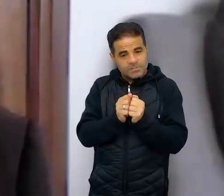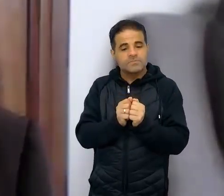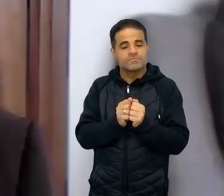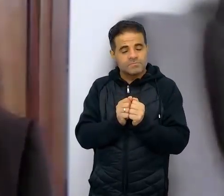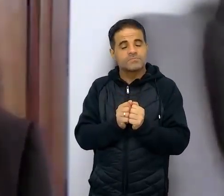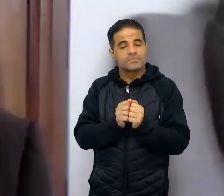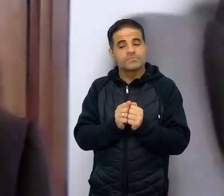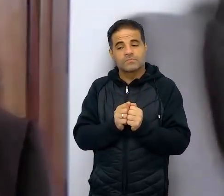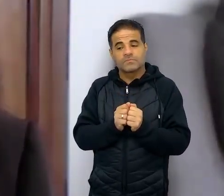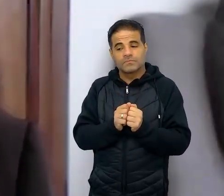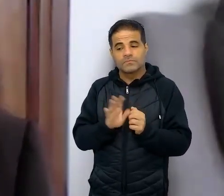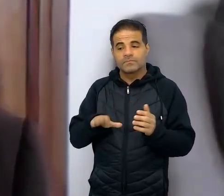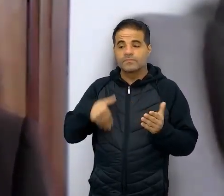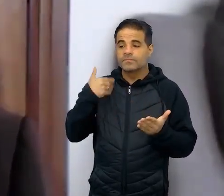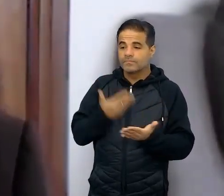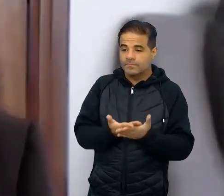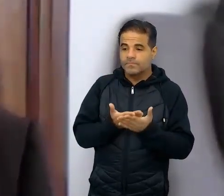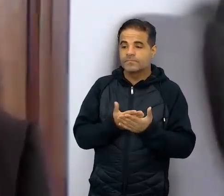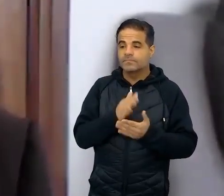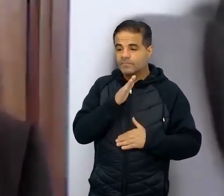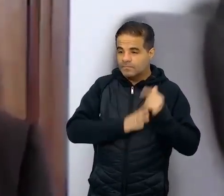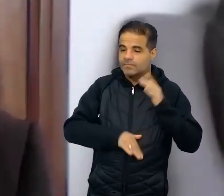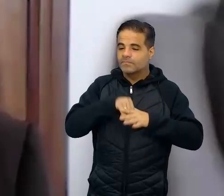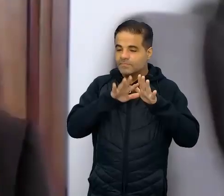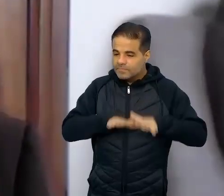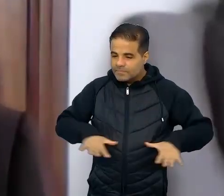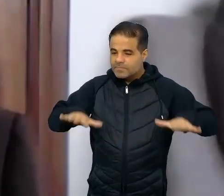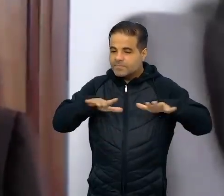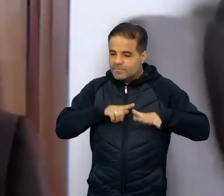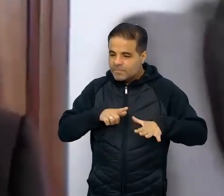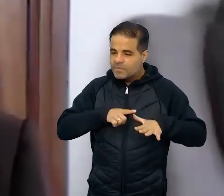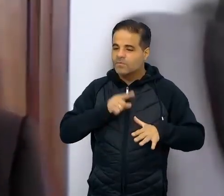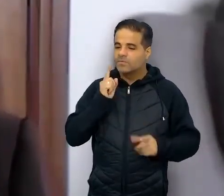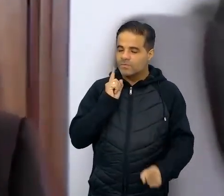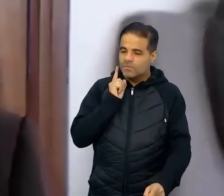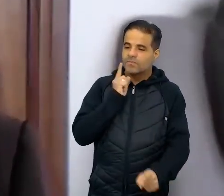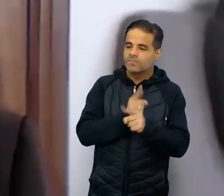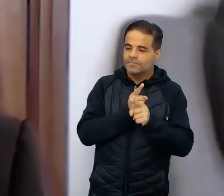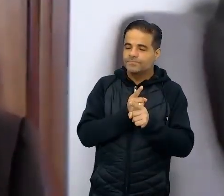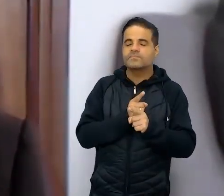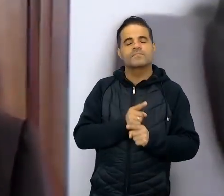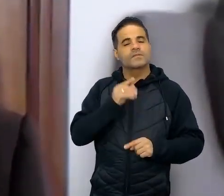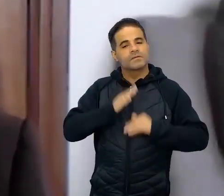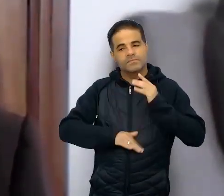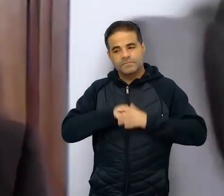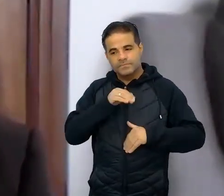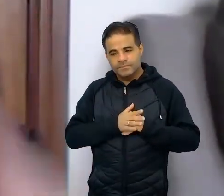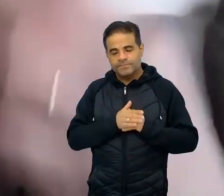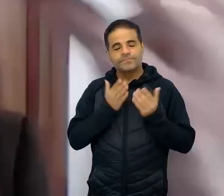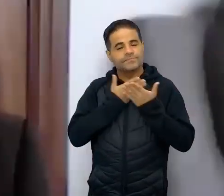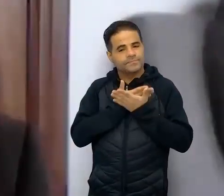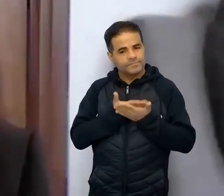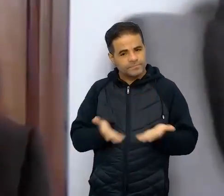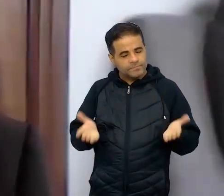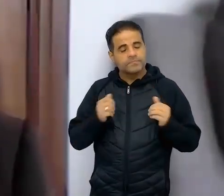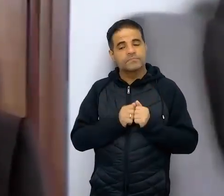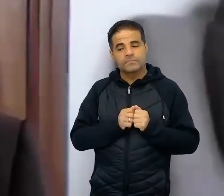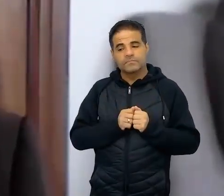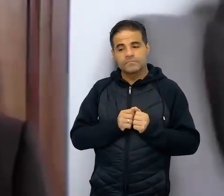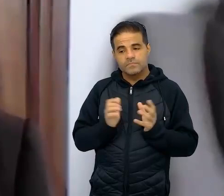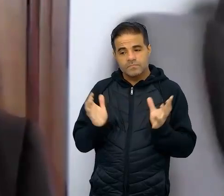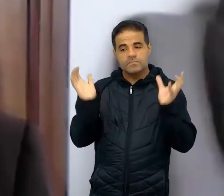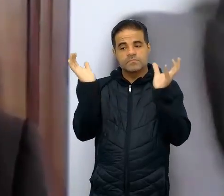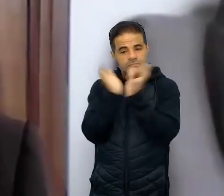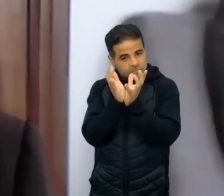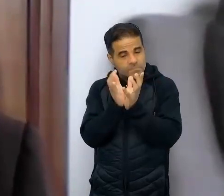nós estivemos aí sempre juntos para realizar esse encontro de estudos, né? Então, o pessoal dos